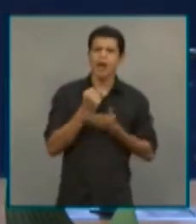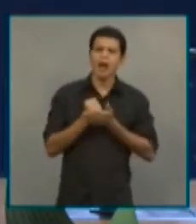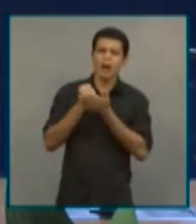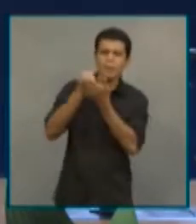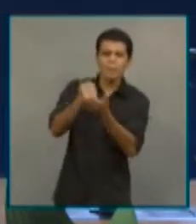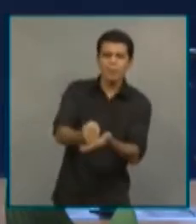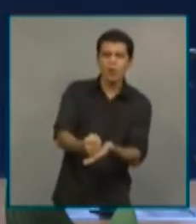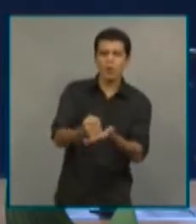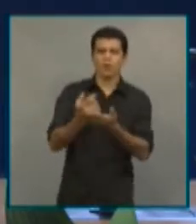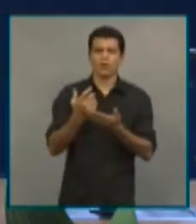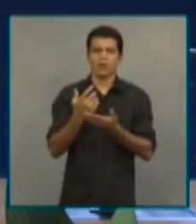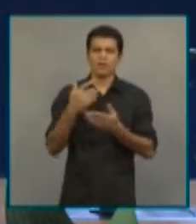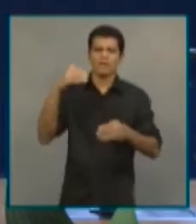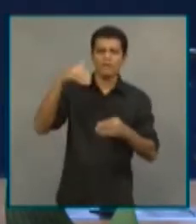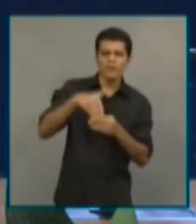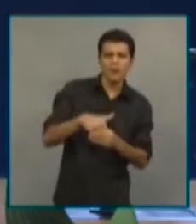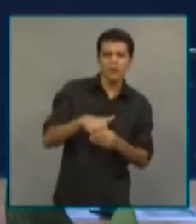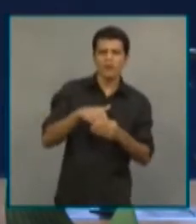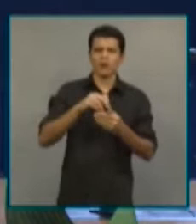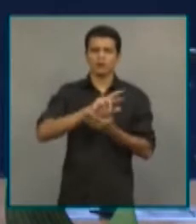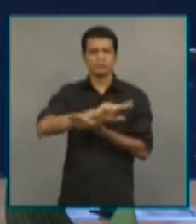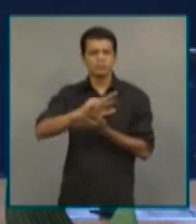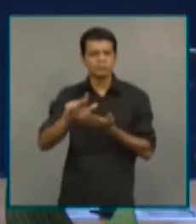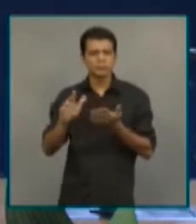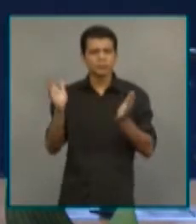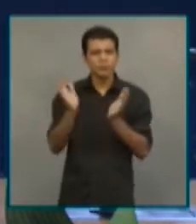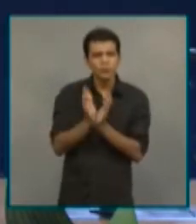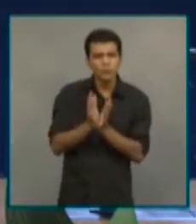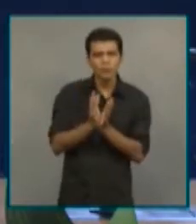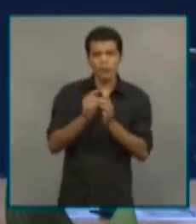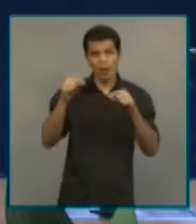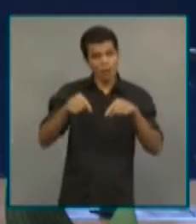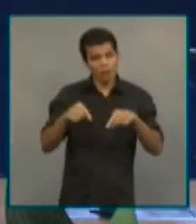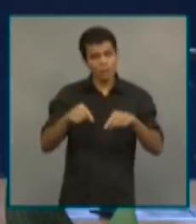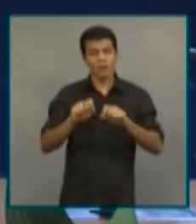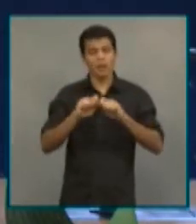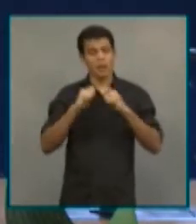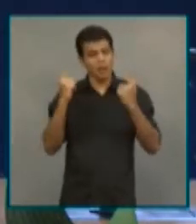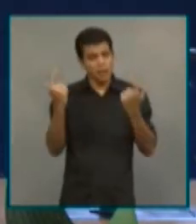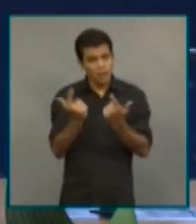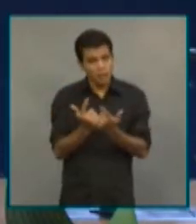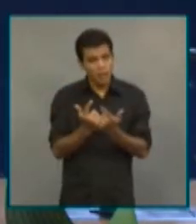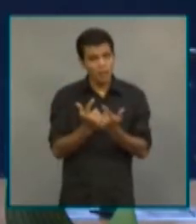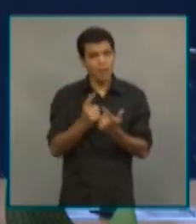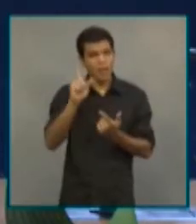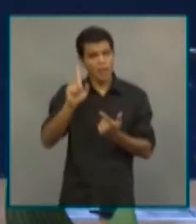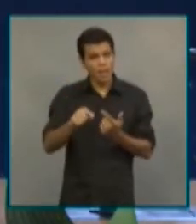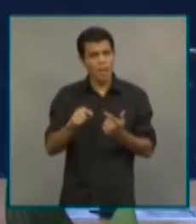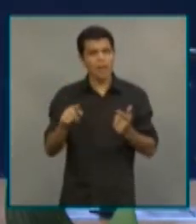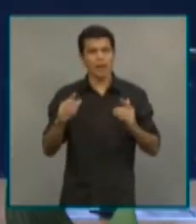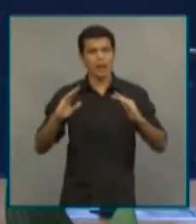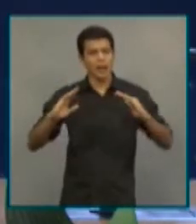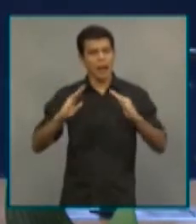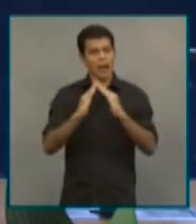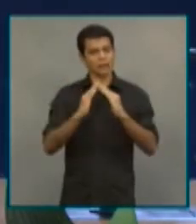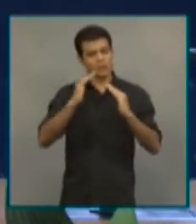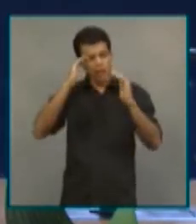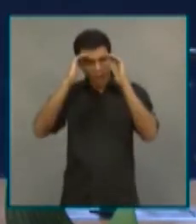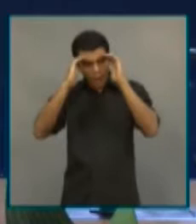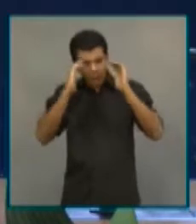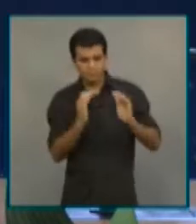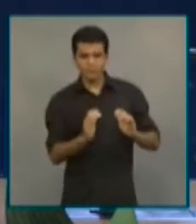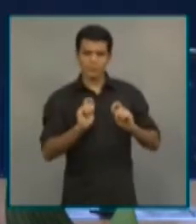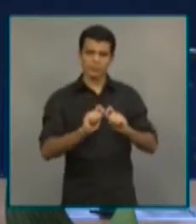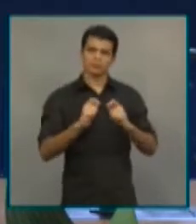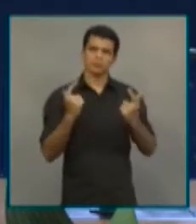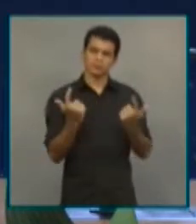qualquer dos 4 candidatos, que estamos na Casa do Povo, mas temos que, acima de tudo, respeitar as prerrogativas de